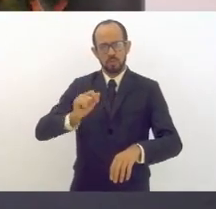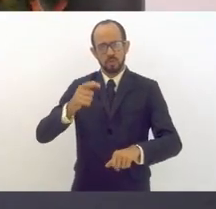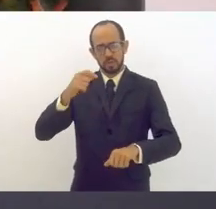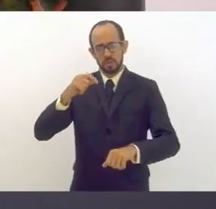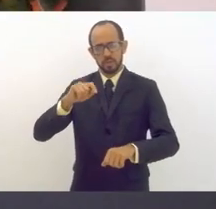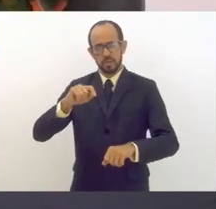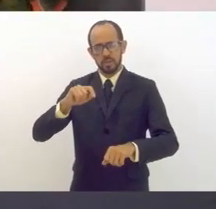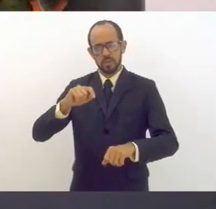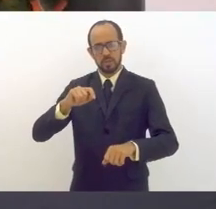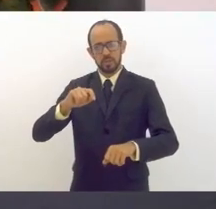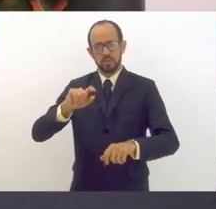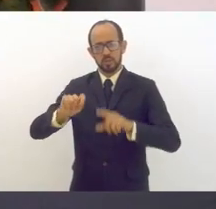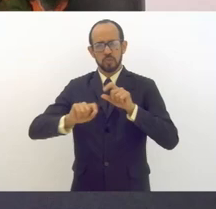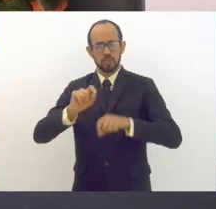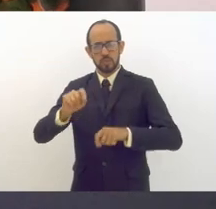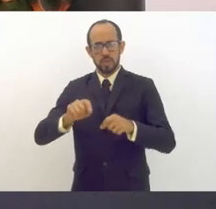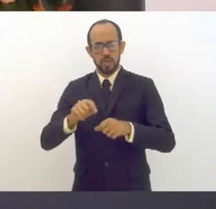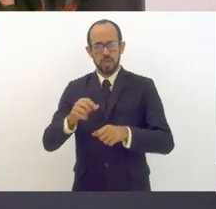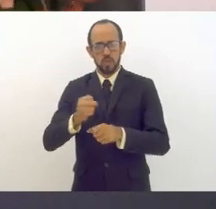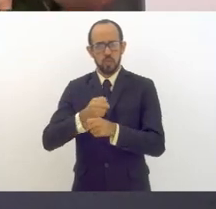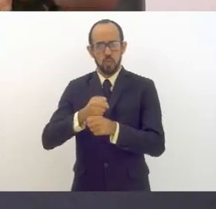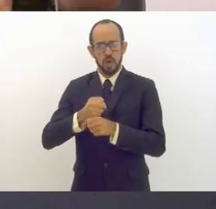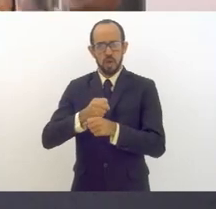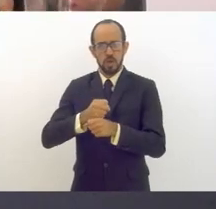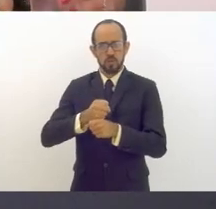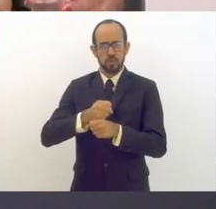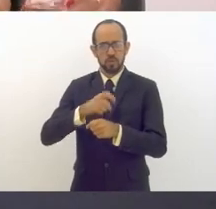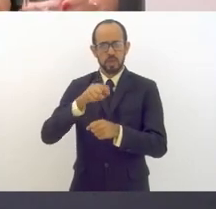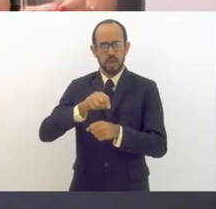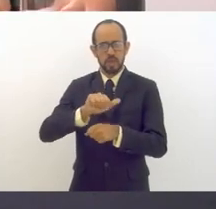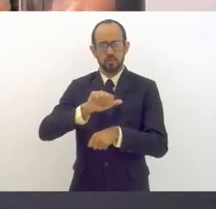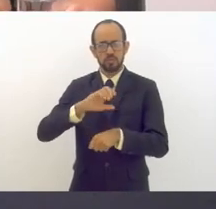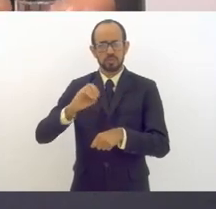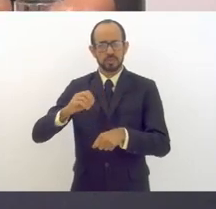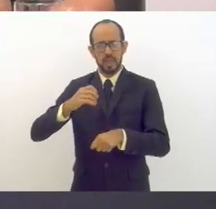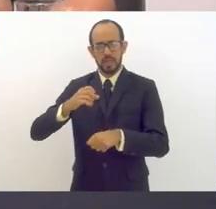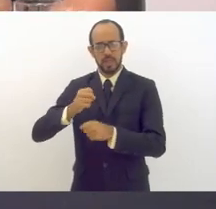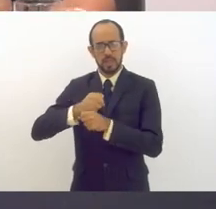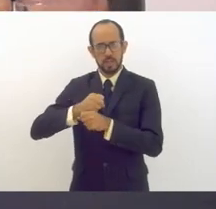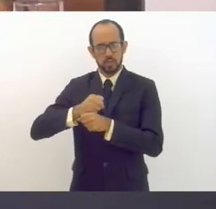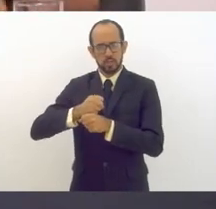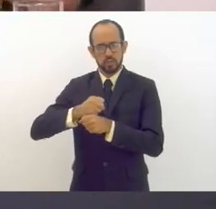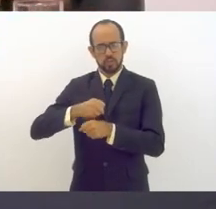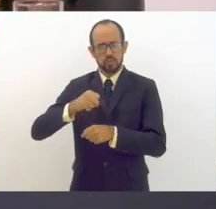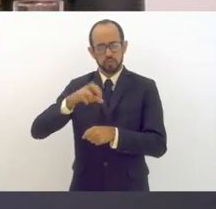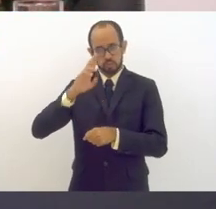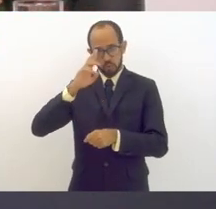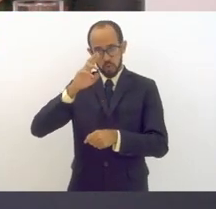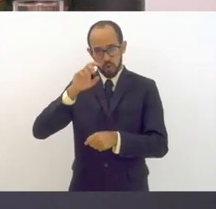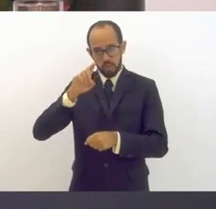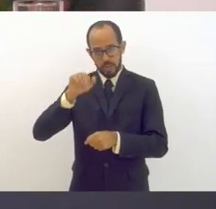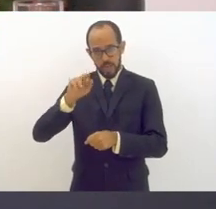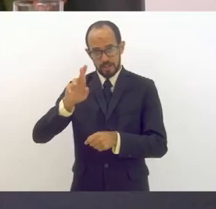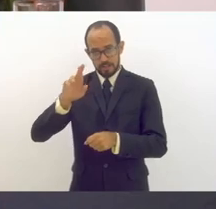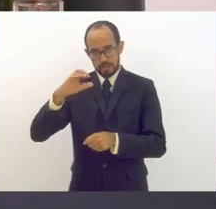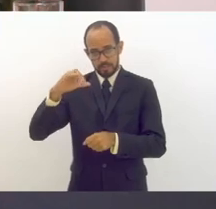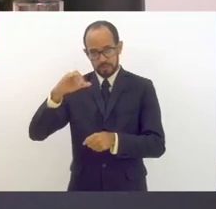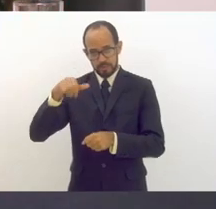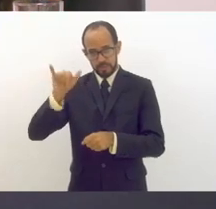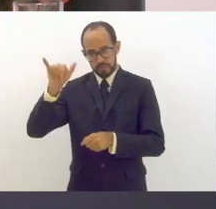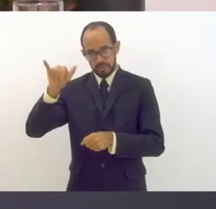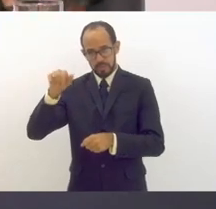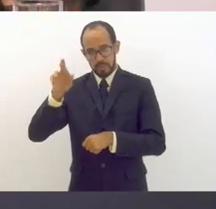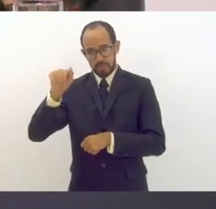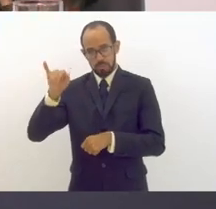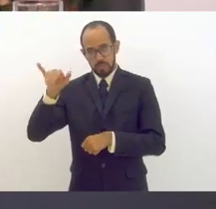ano em que comemoramos o centenário do professor Darcy Ribeiro e da importância da defesa e da luta da educação integral e